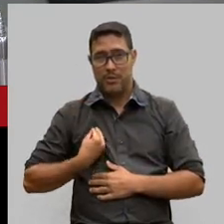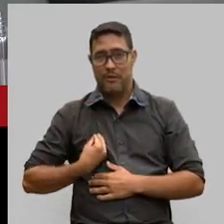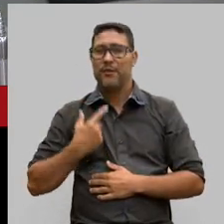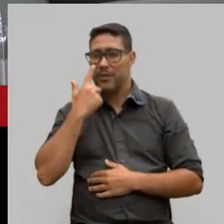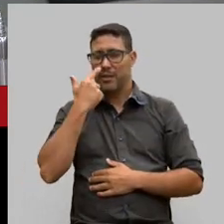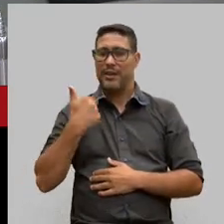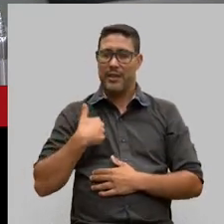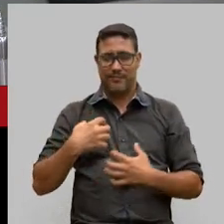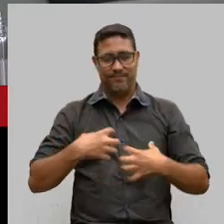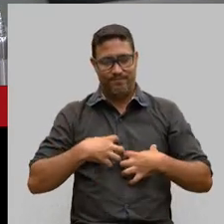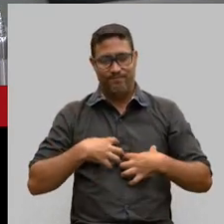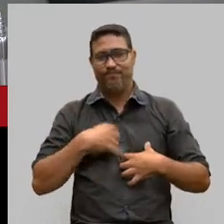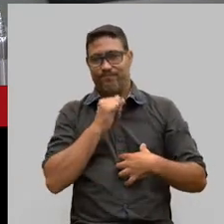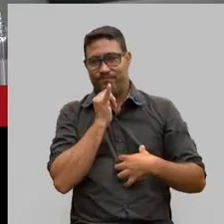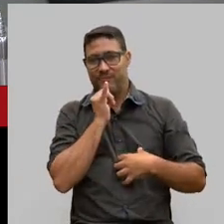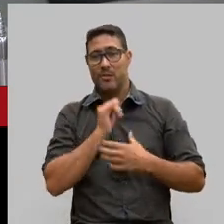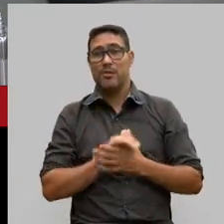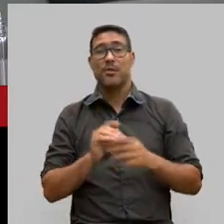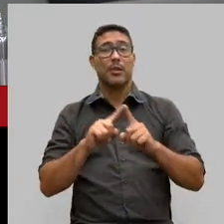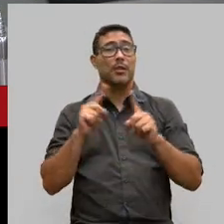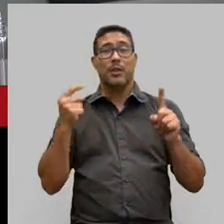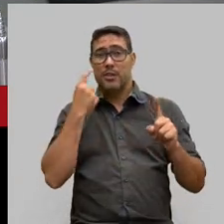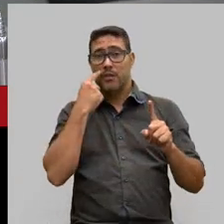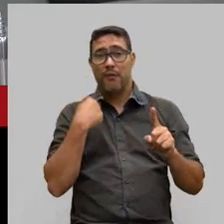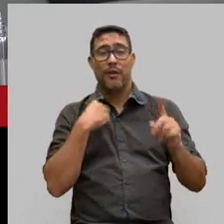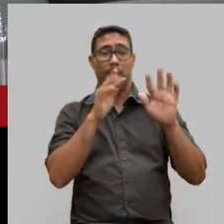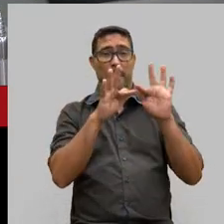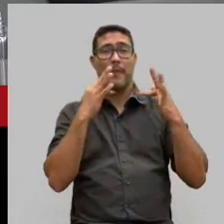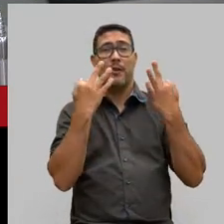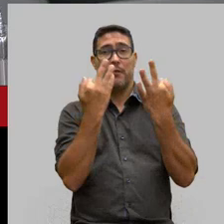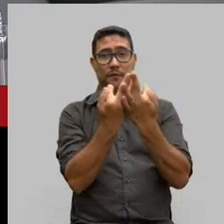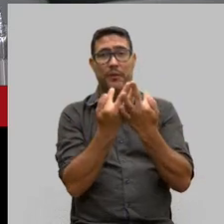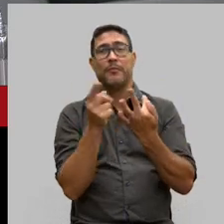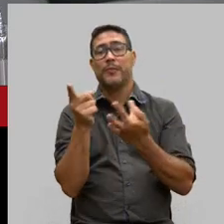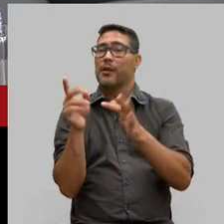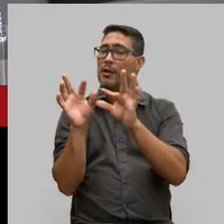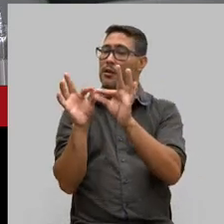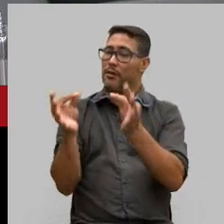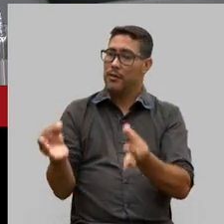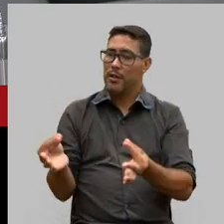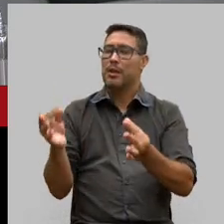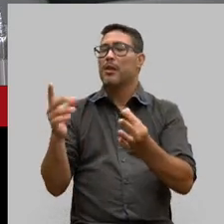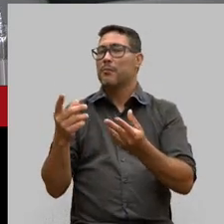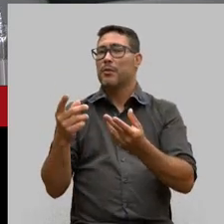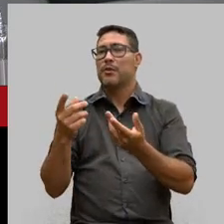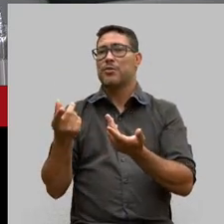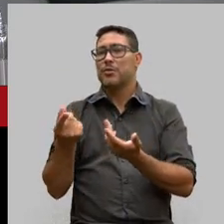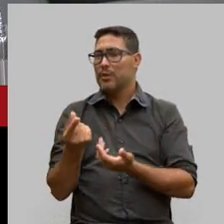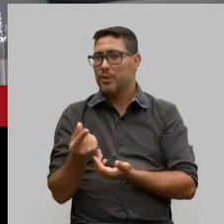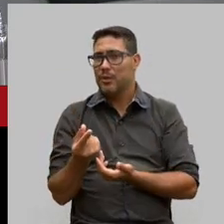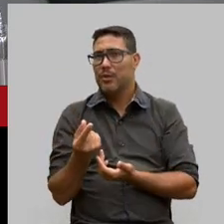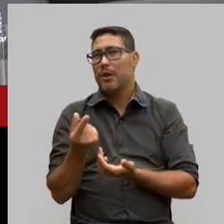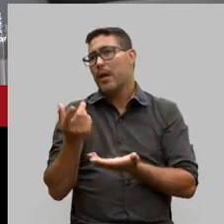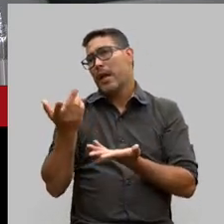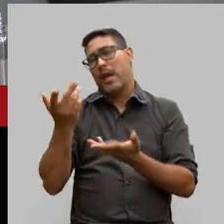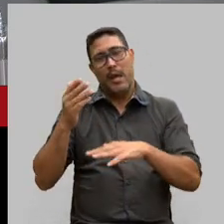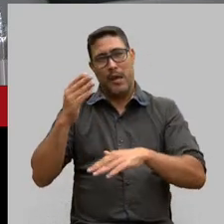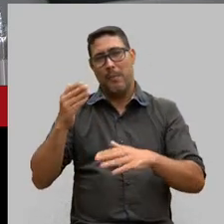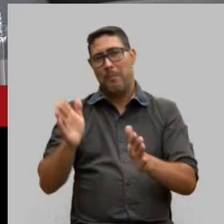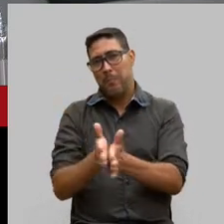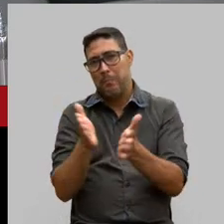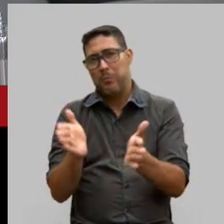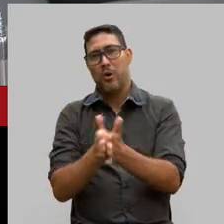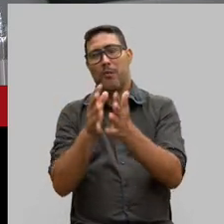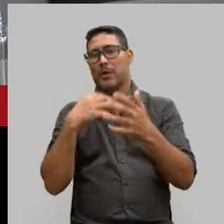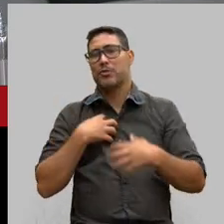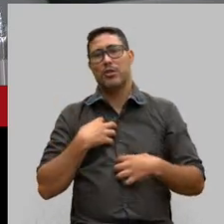porque quando a gente se depara com famílias simples de pequeno orçamento a a gente chora a gente fica sem